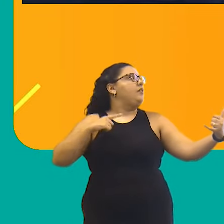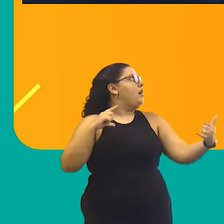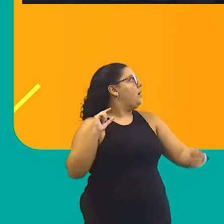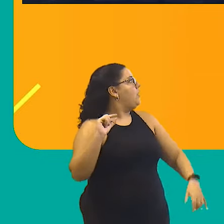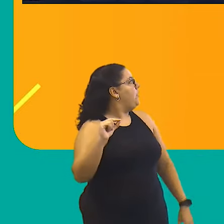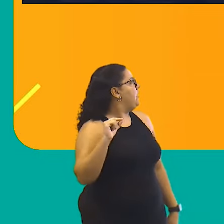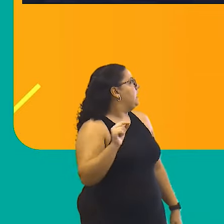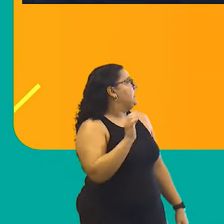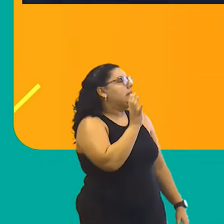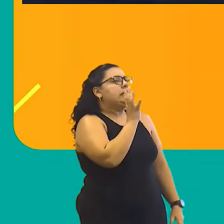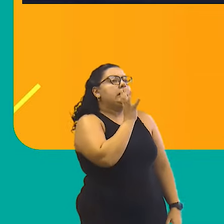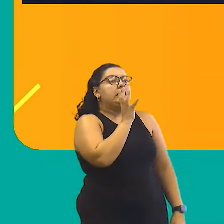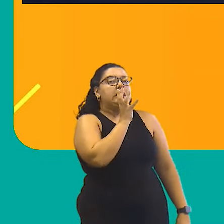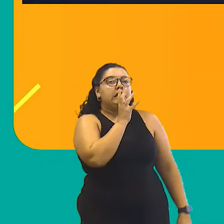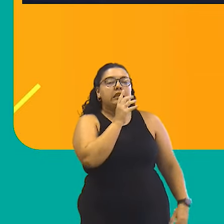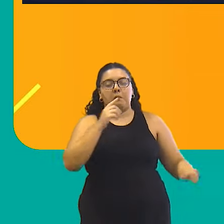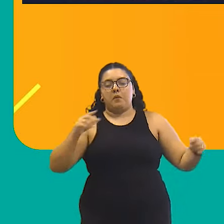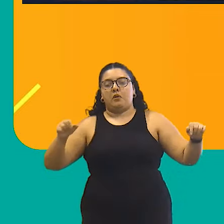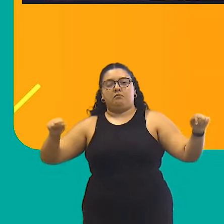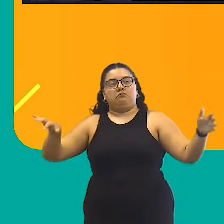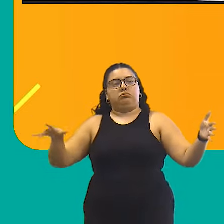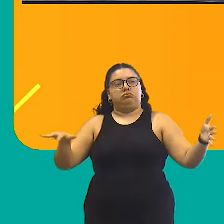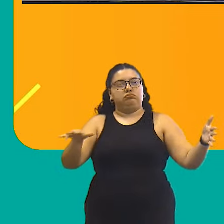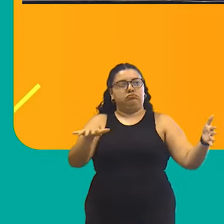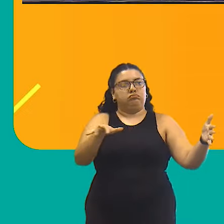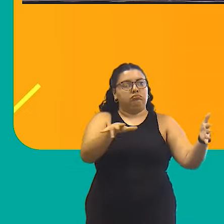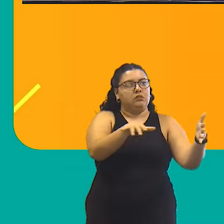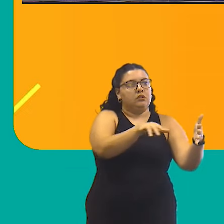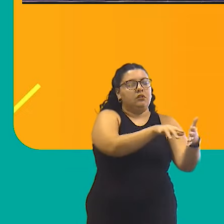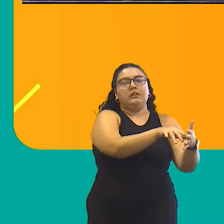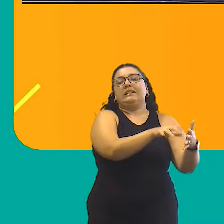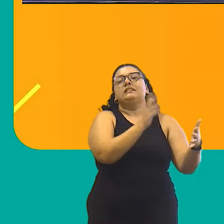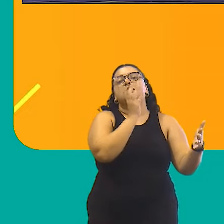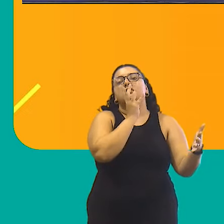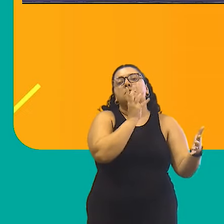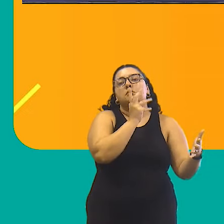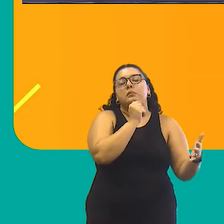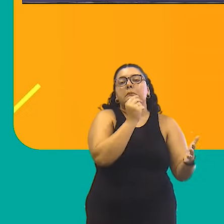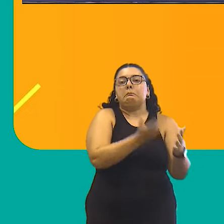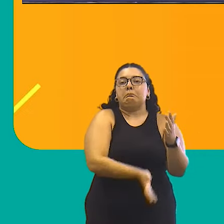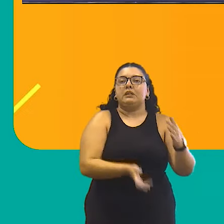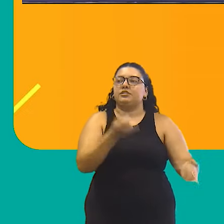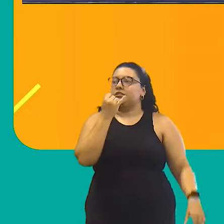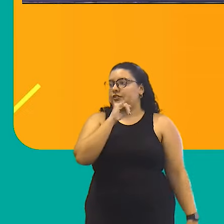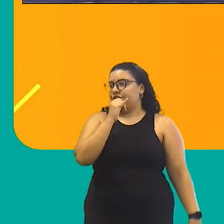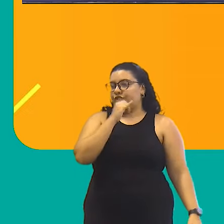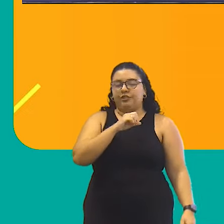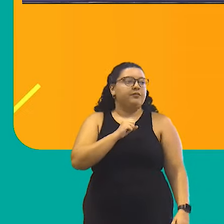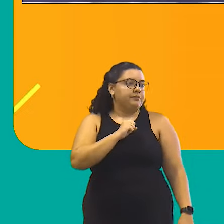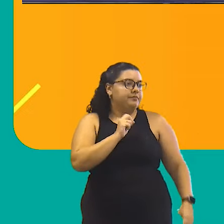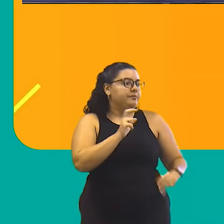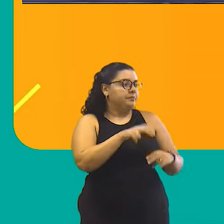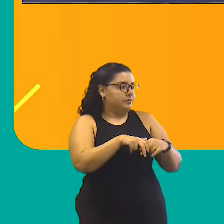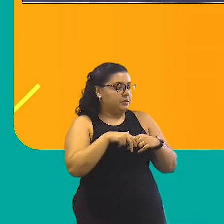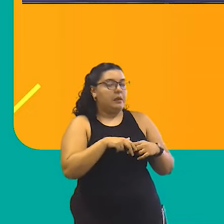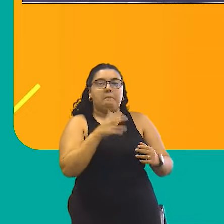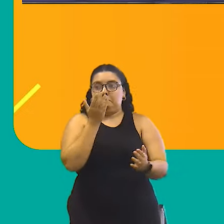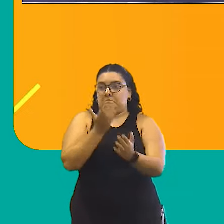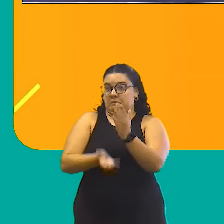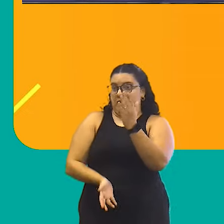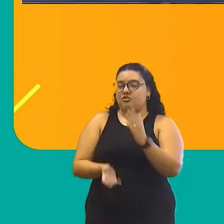vai demorar muito para chegar lá ao outro lado. Enquanto ela vem, ela vai perdendo energia. Enquanto perde